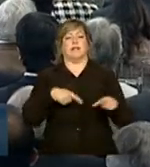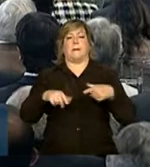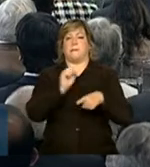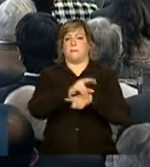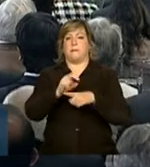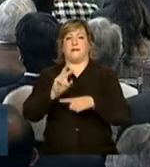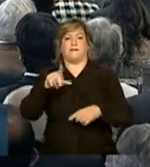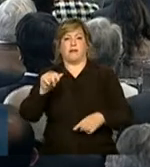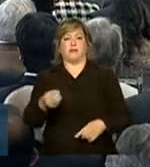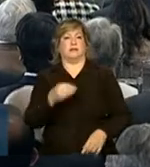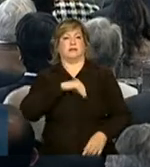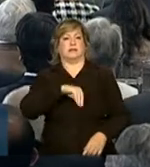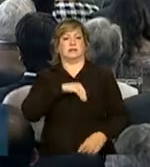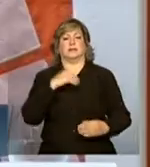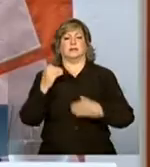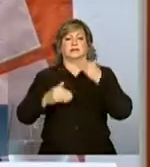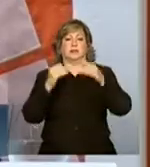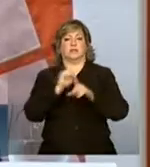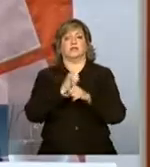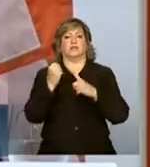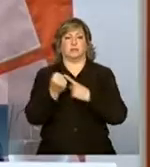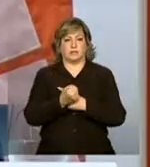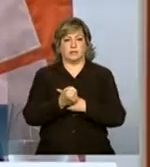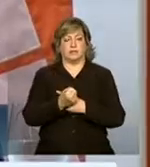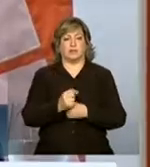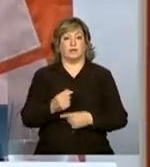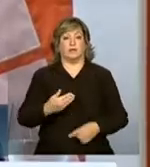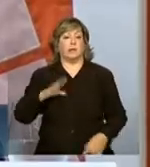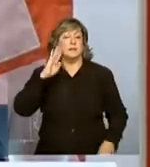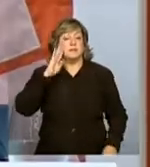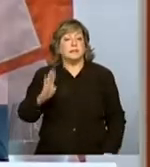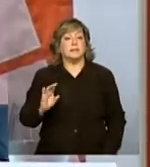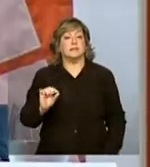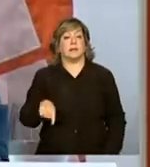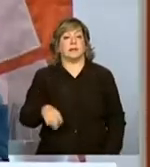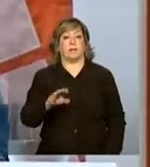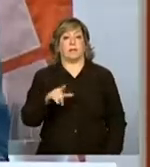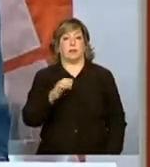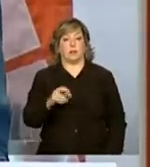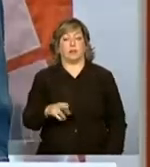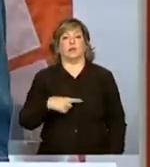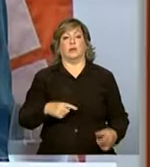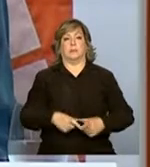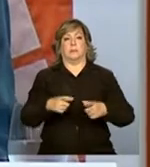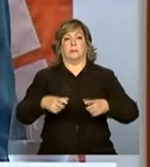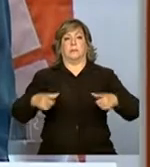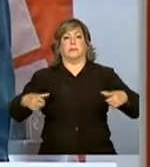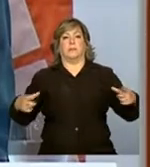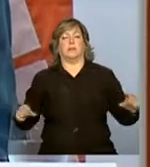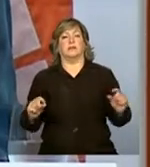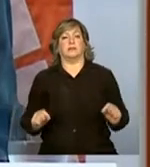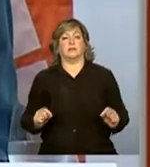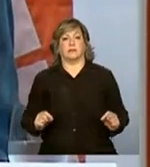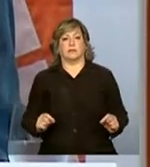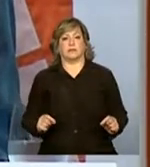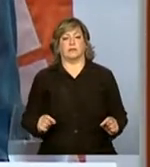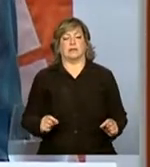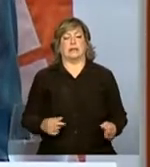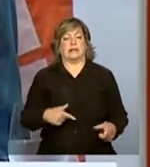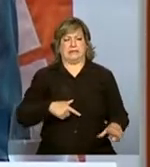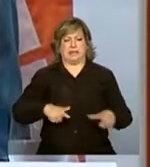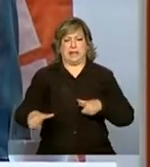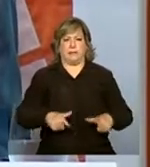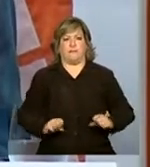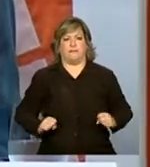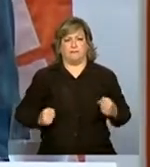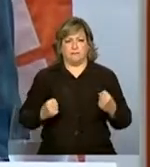emprego, renda e desenvolvimento social. Sobretudo, a Baltô se expande com a crença de que, trabalhando com